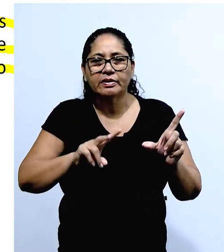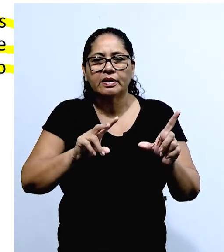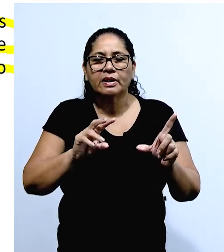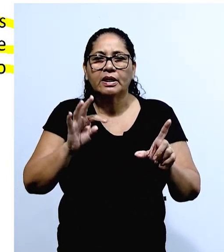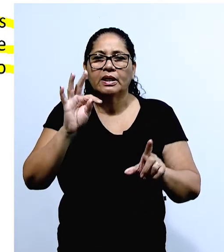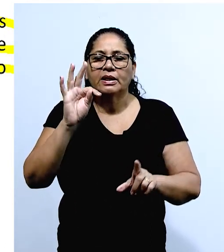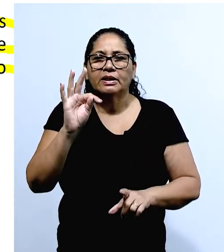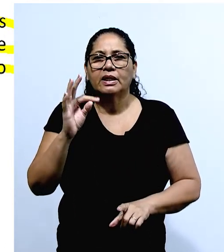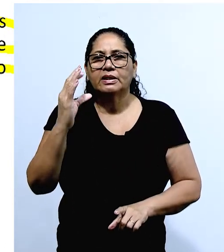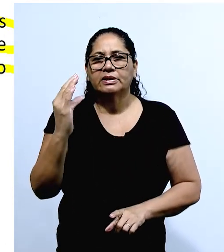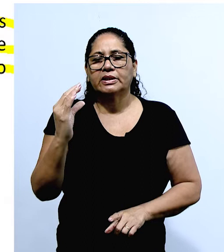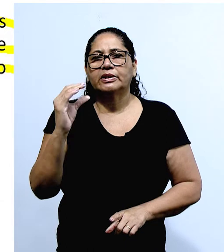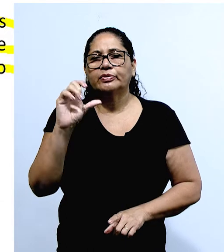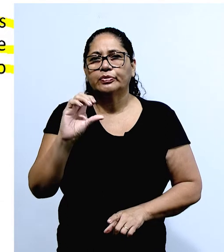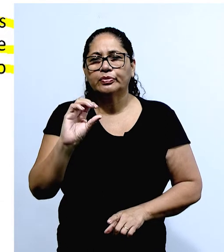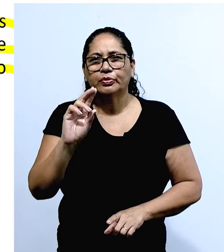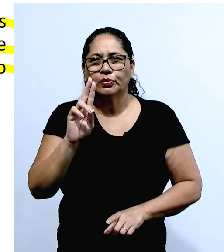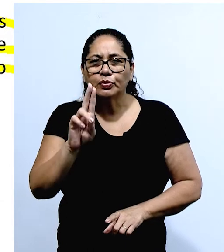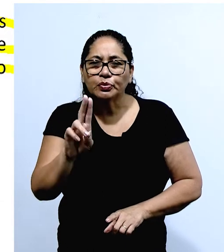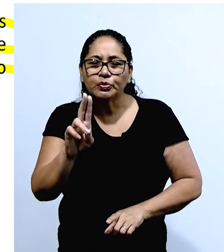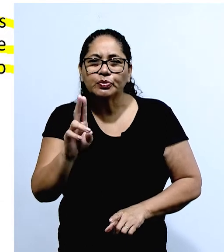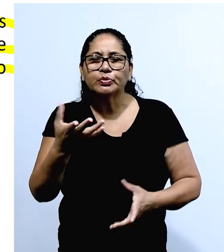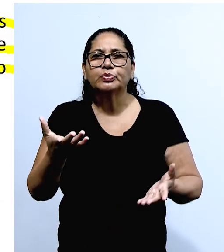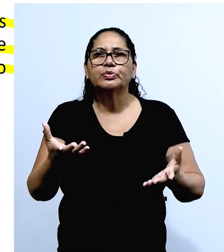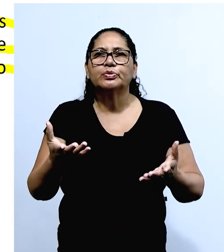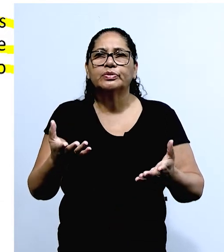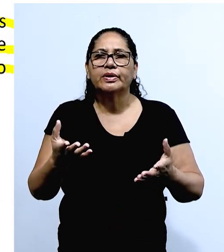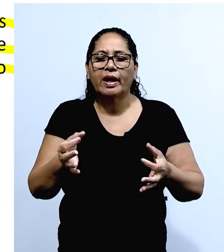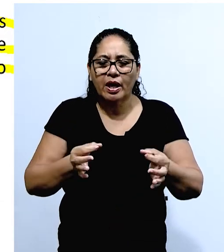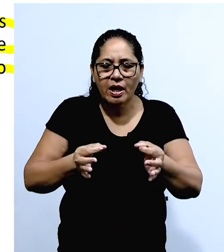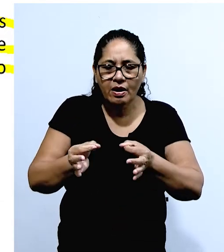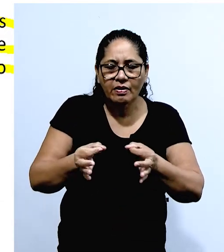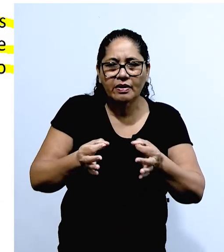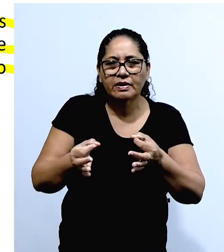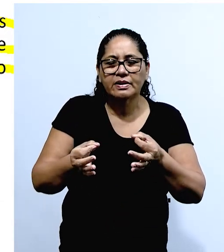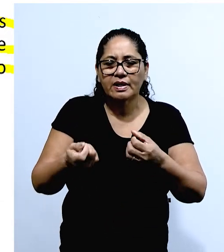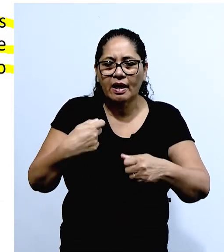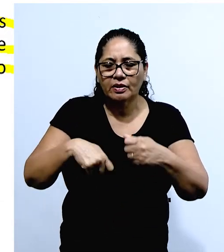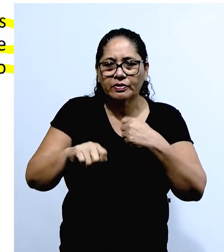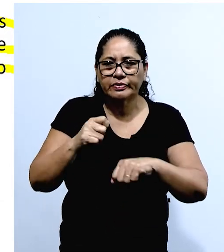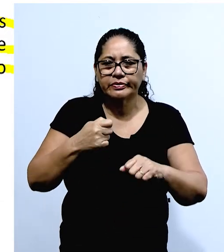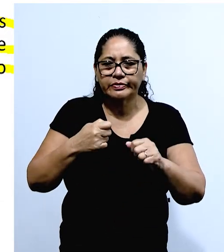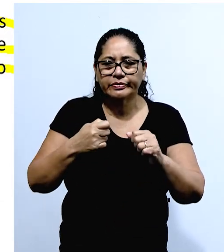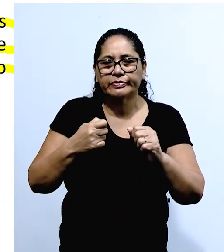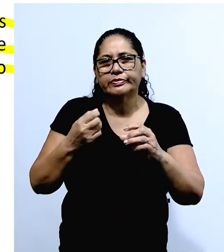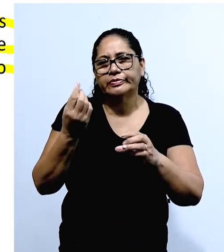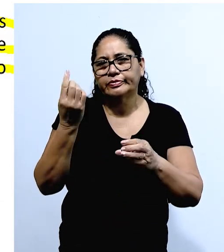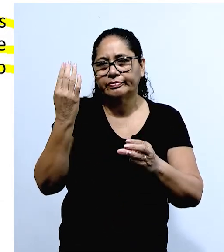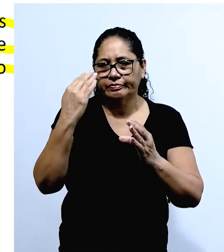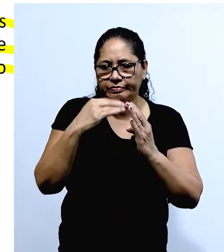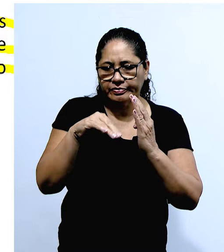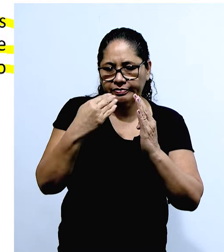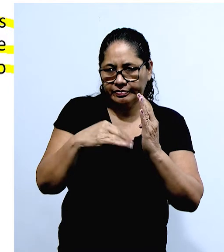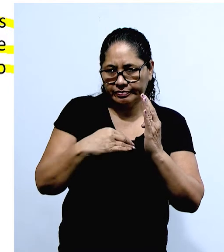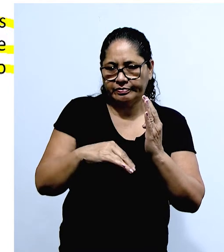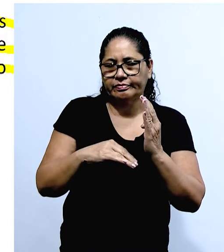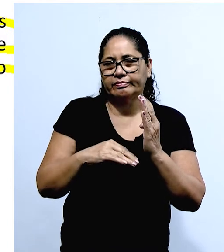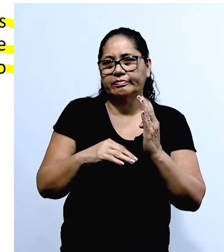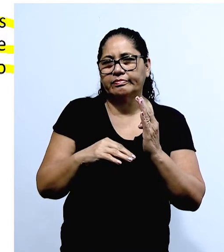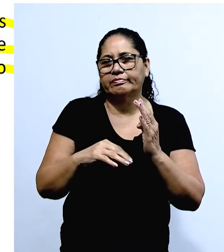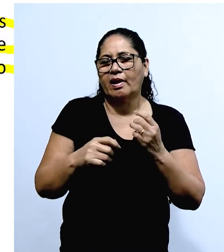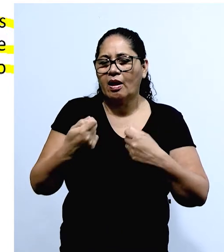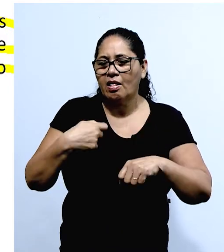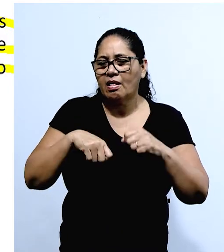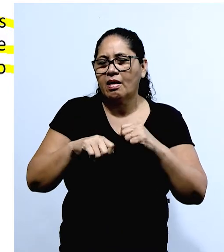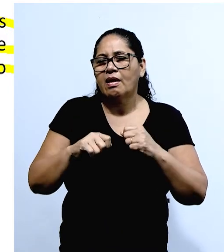do TCU, aprimorar a administração pública em benefício da sociedade por meio do controle externo. O negócio do TCU está escrito